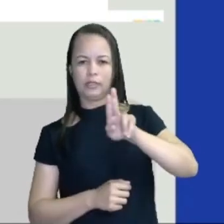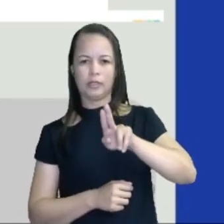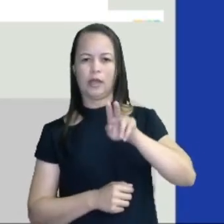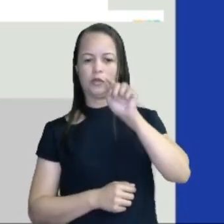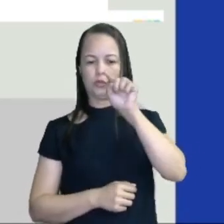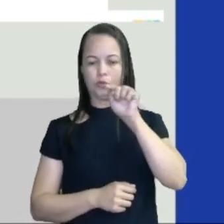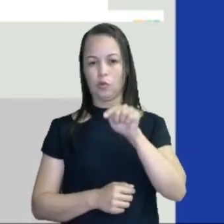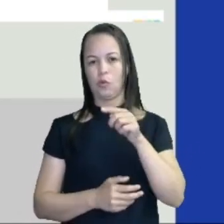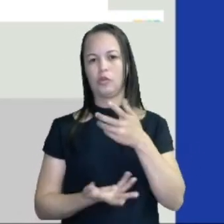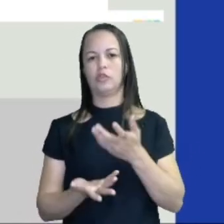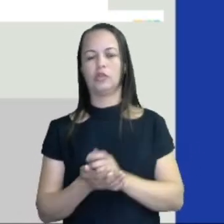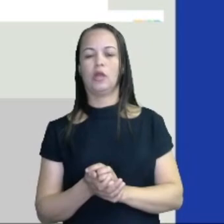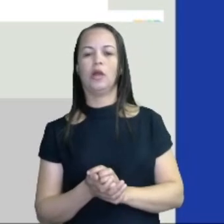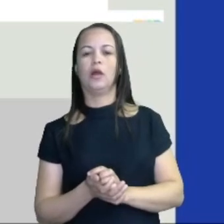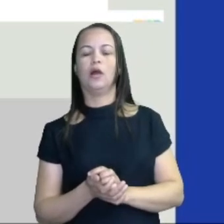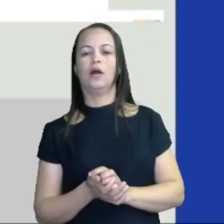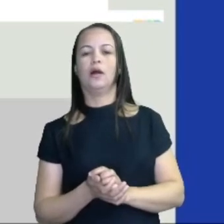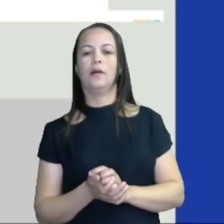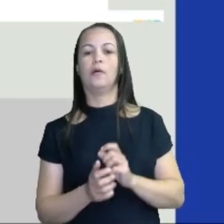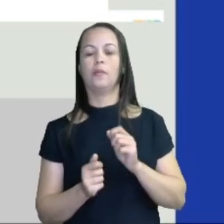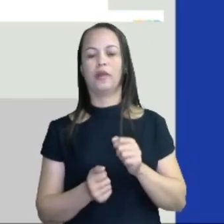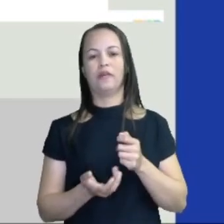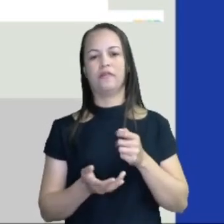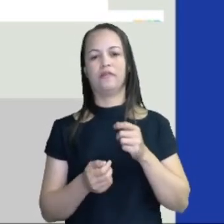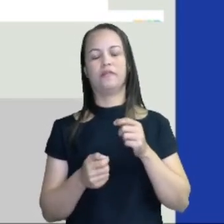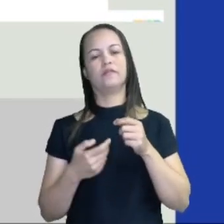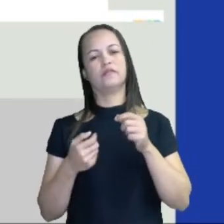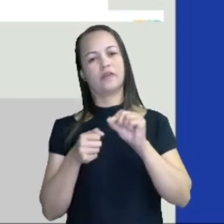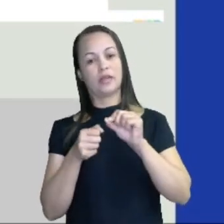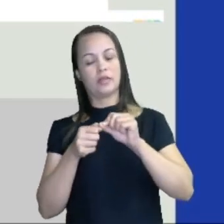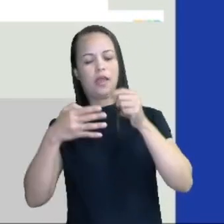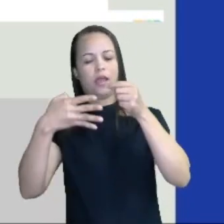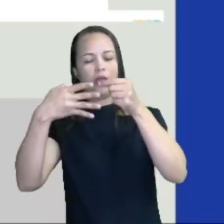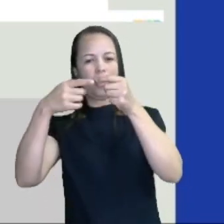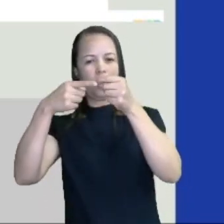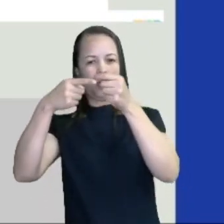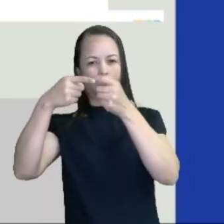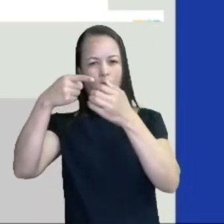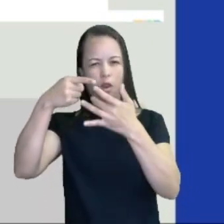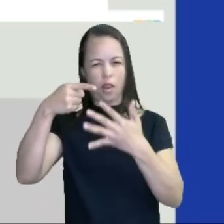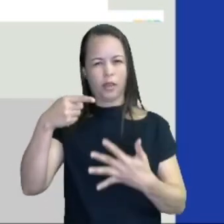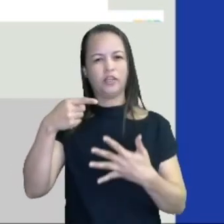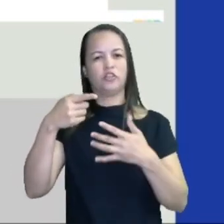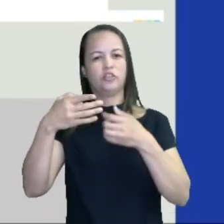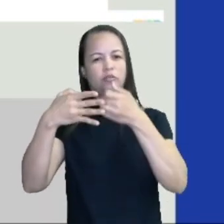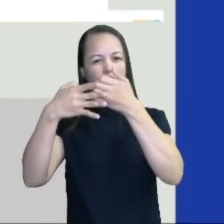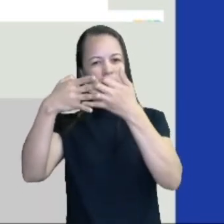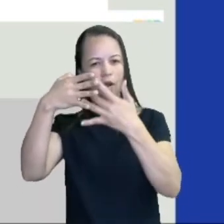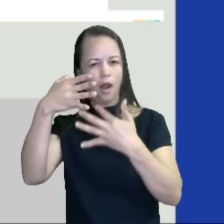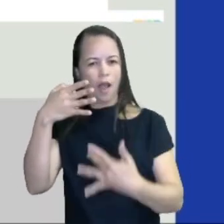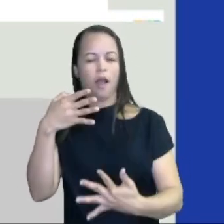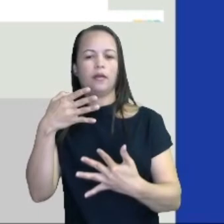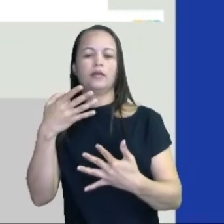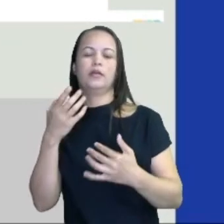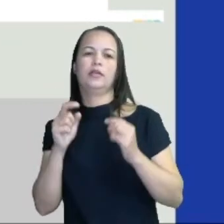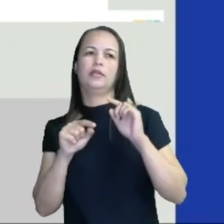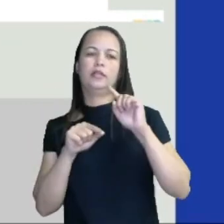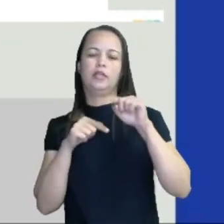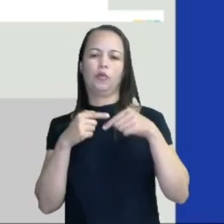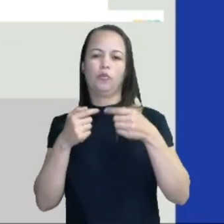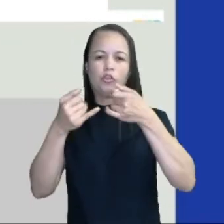Sim, um para fazer uma lista, né? A gente vai utilizar esses 2 pontos e depois